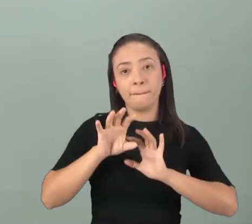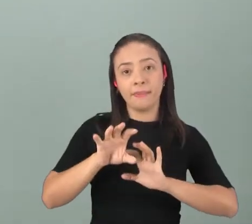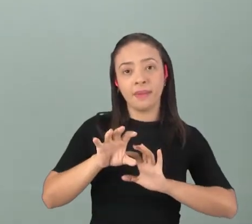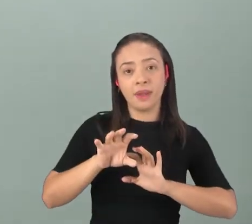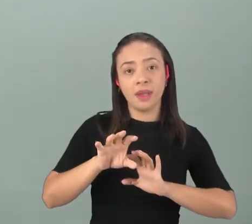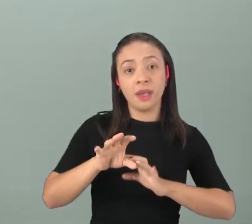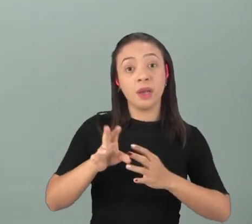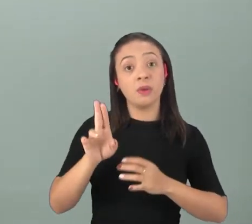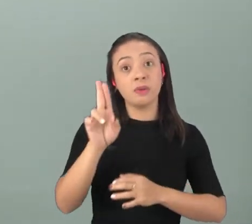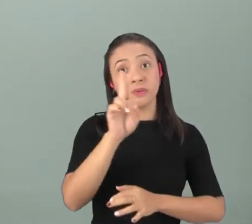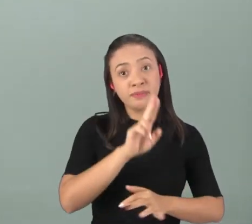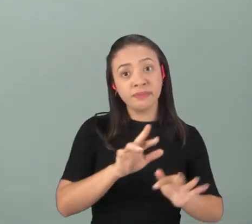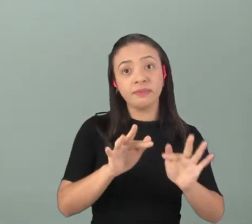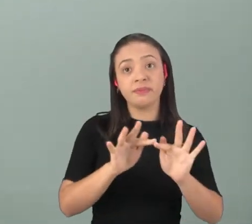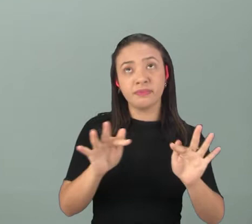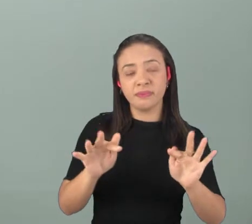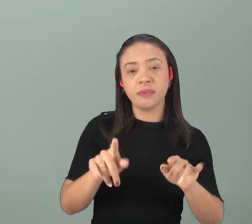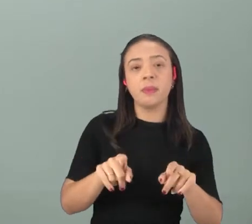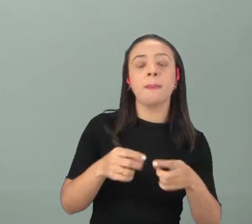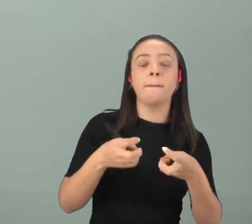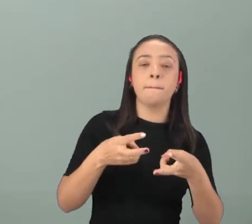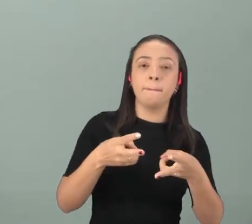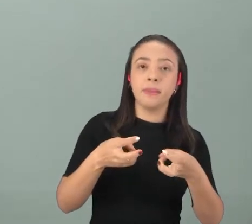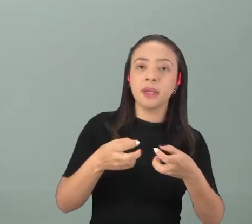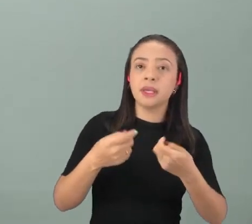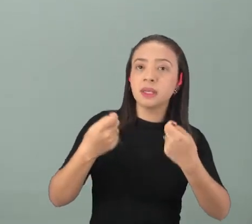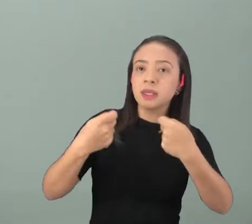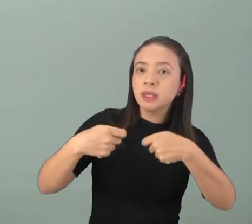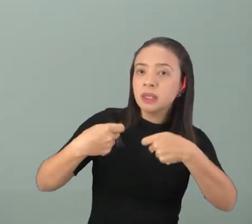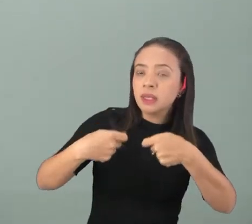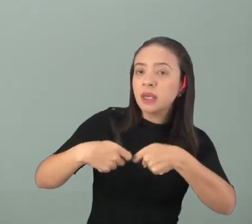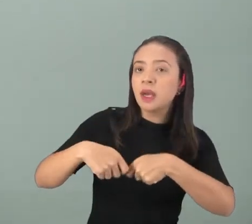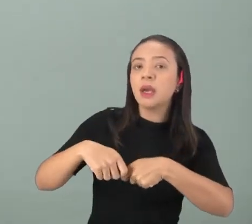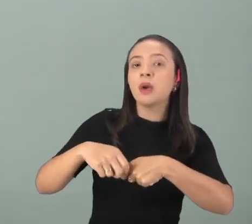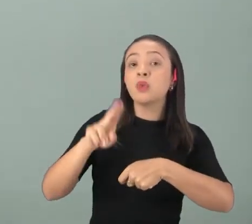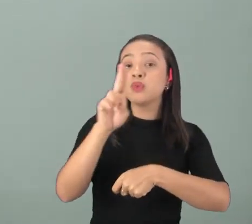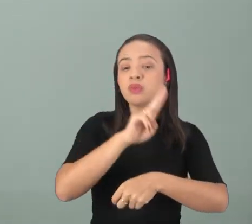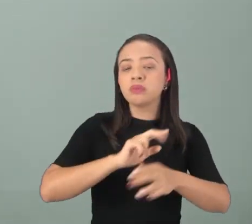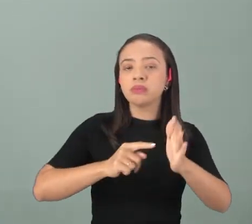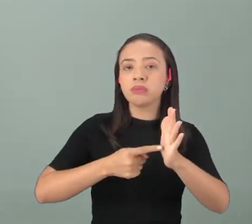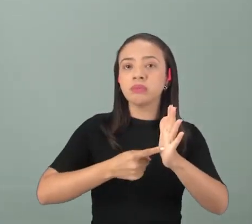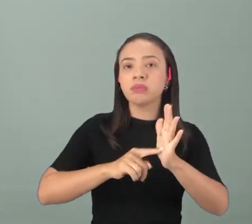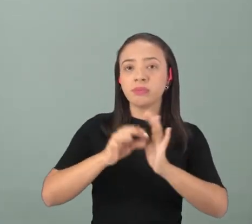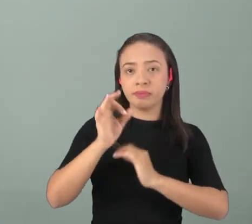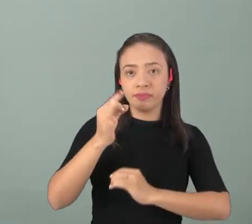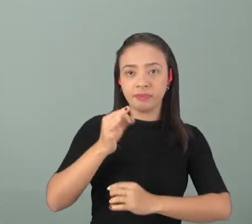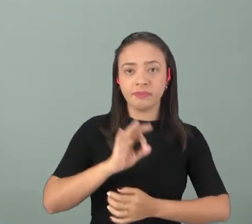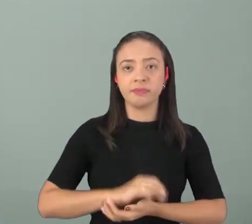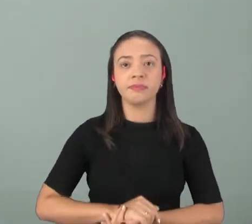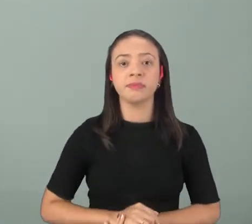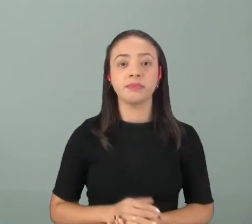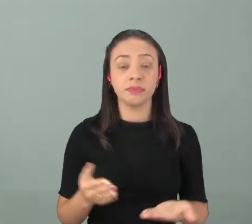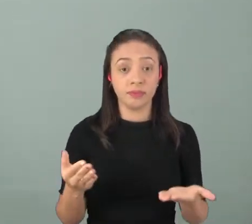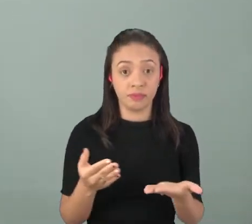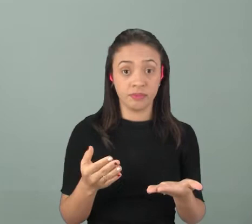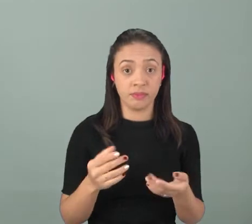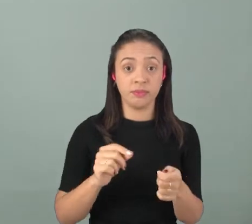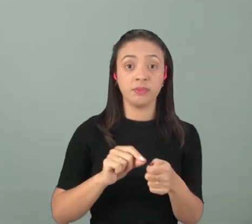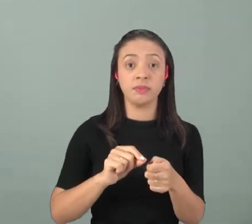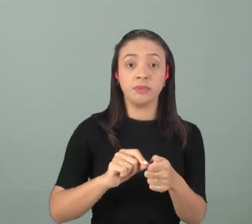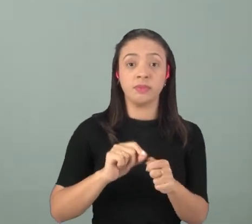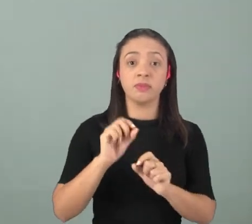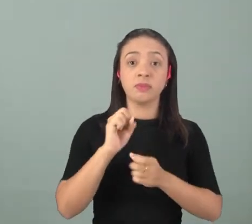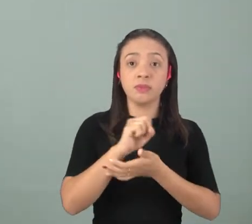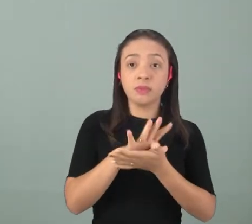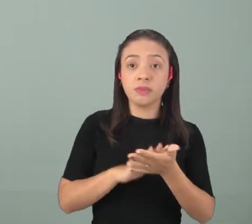gente, é claro, usando em frase. A gente tem que analisar a frase e colocar o sinal adequado ali. Vamos ver agora uma atividade com frases, tá